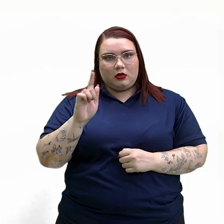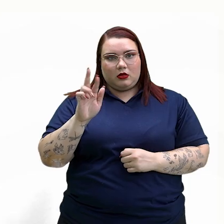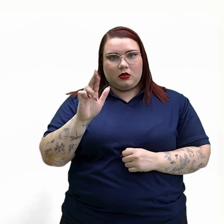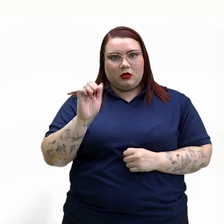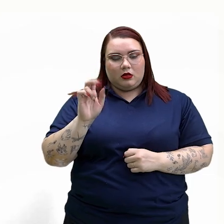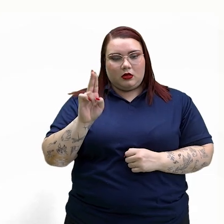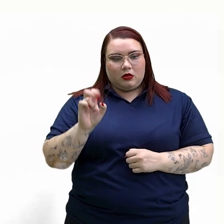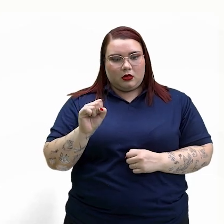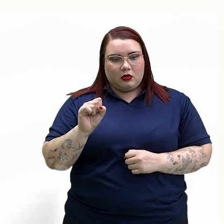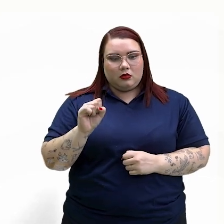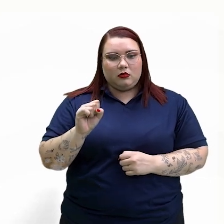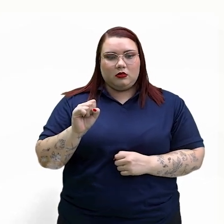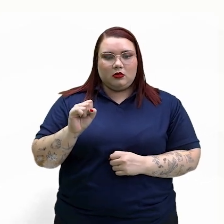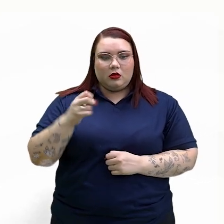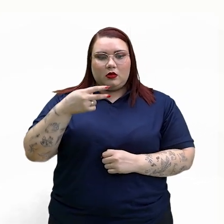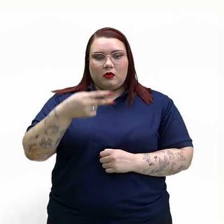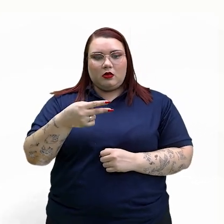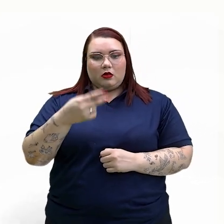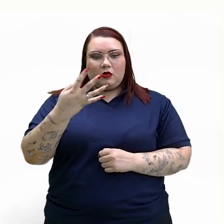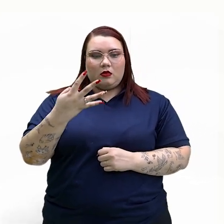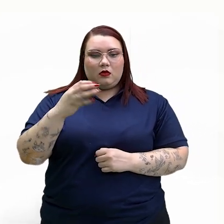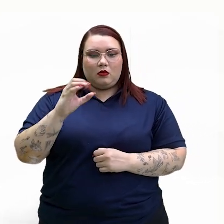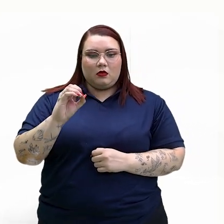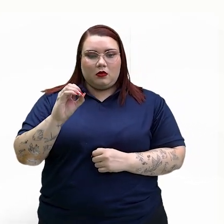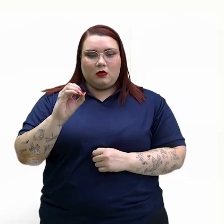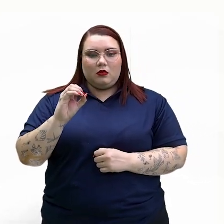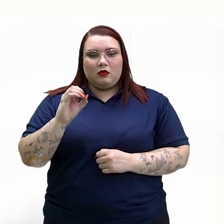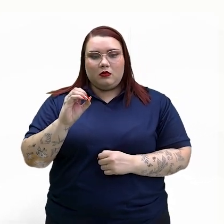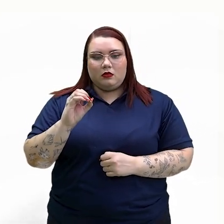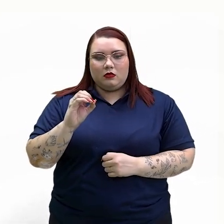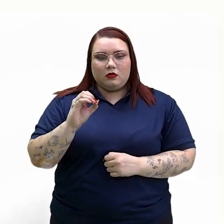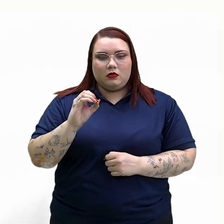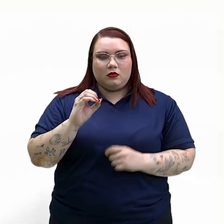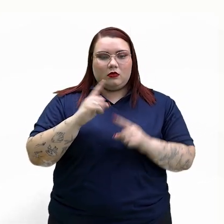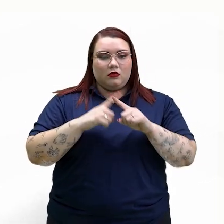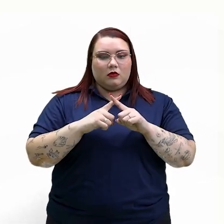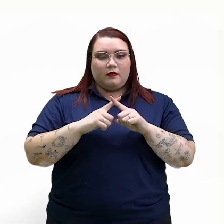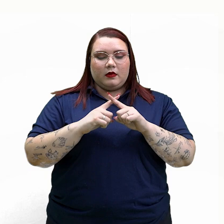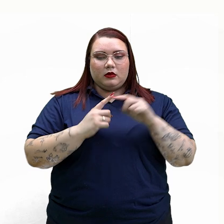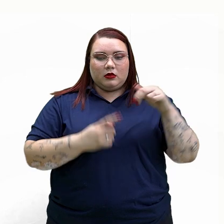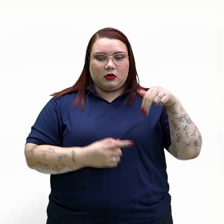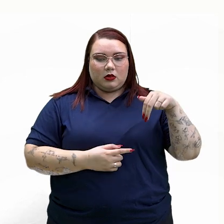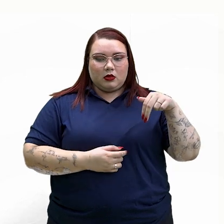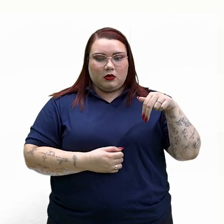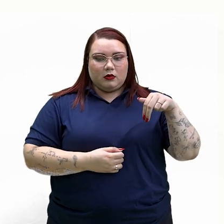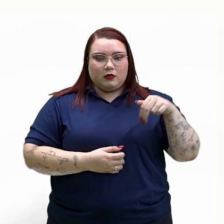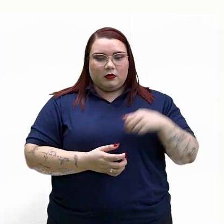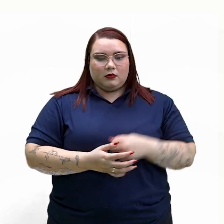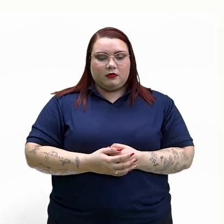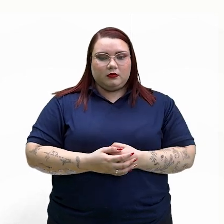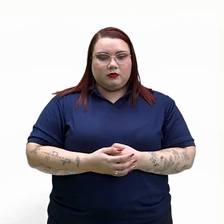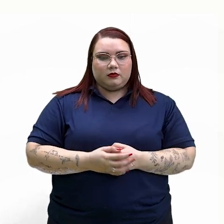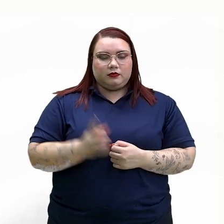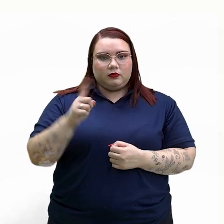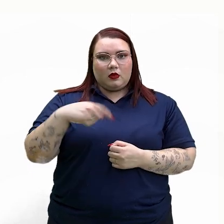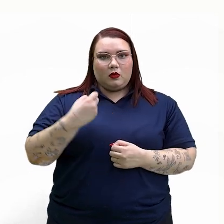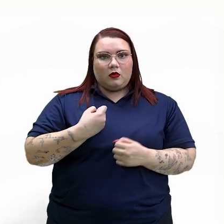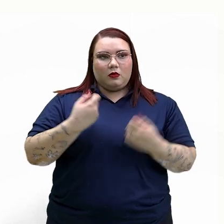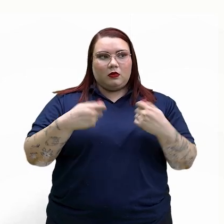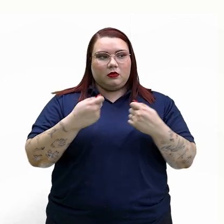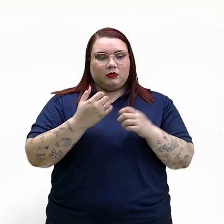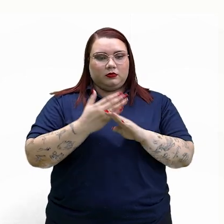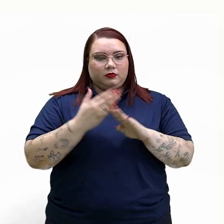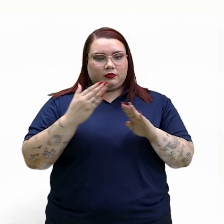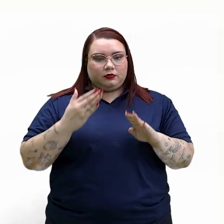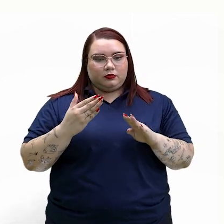graus é igual a 40 vezes n, que é o valor que eu quero